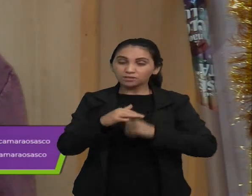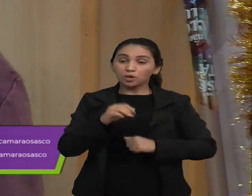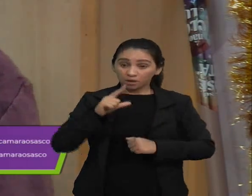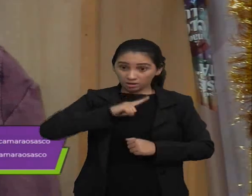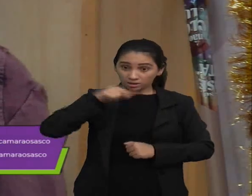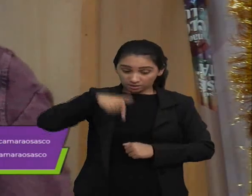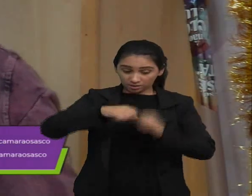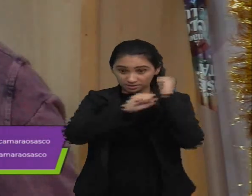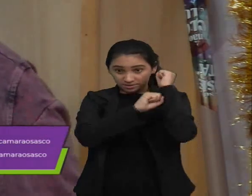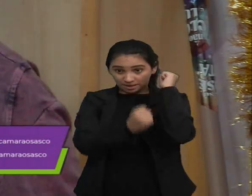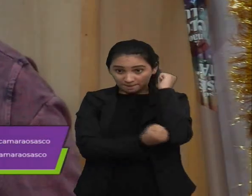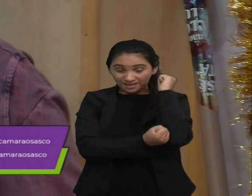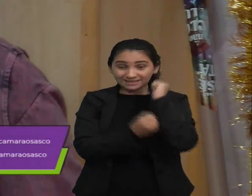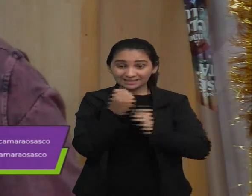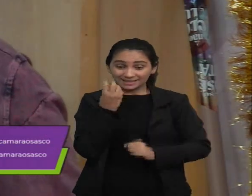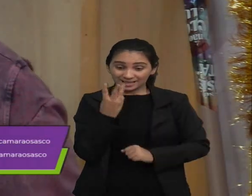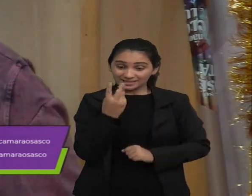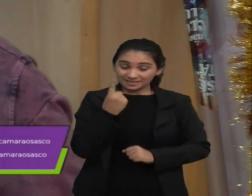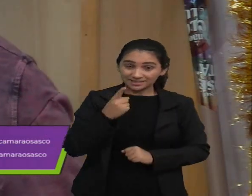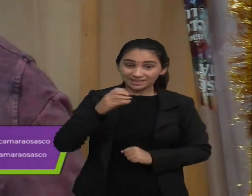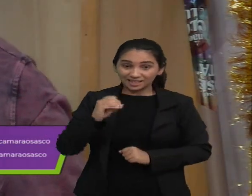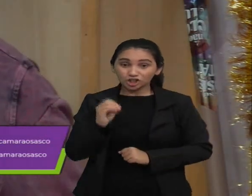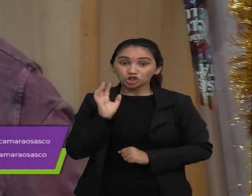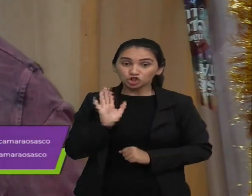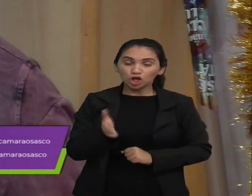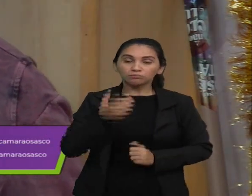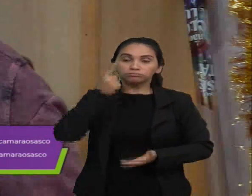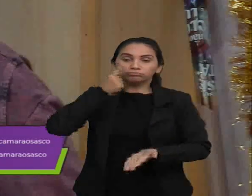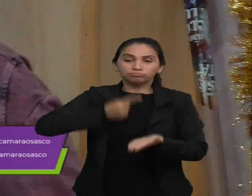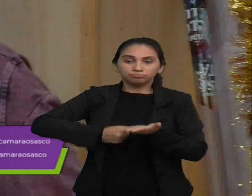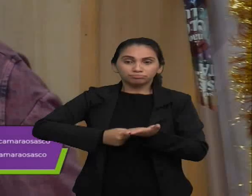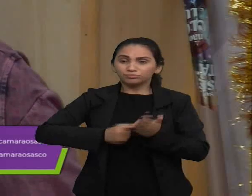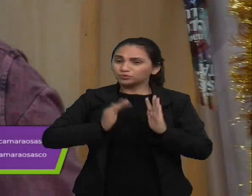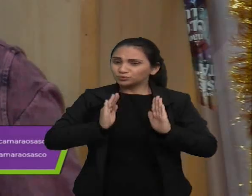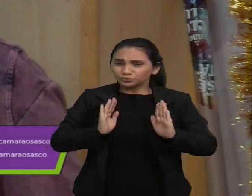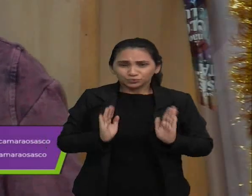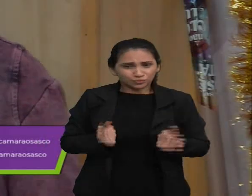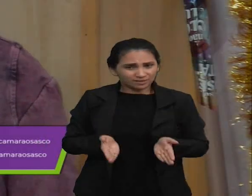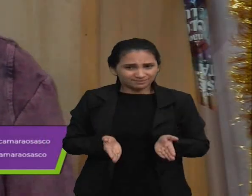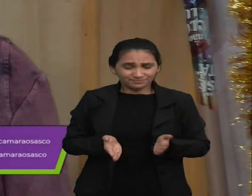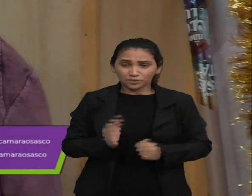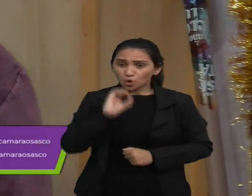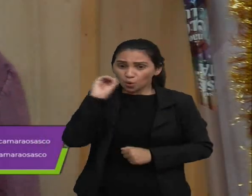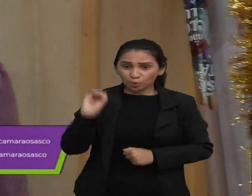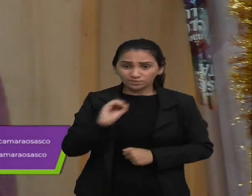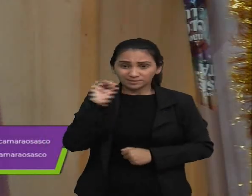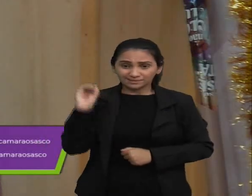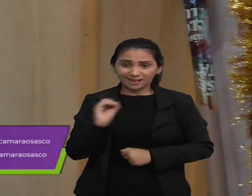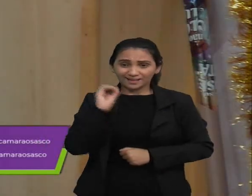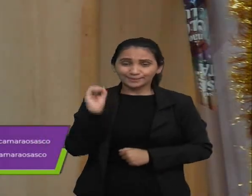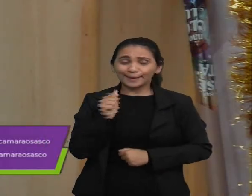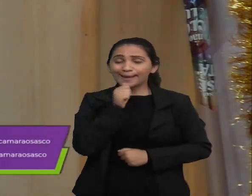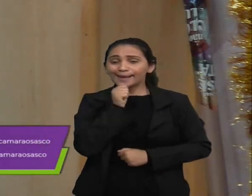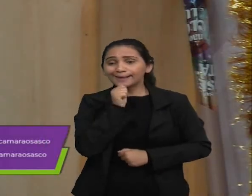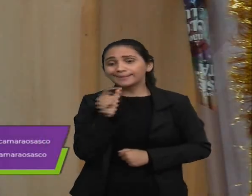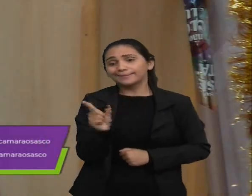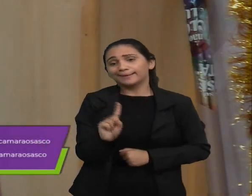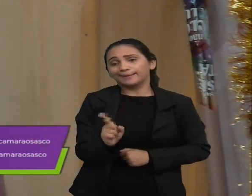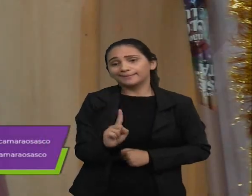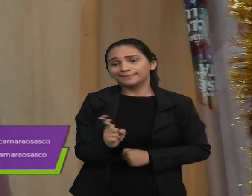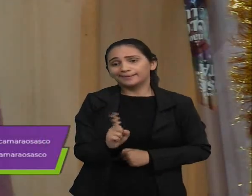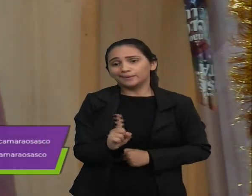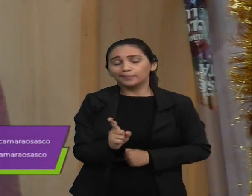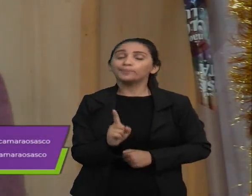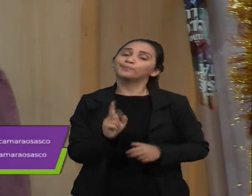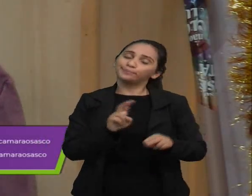310 já universalizaram o seu serviço. Osasco ainda não. Por